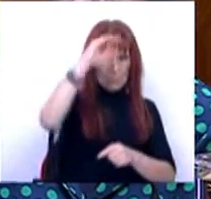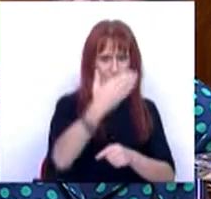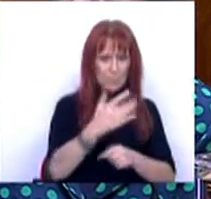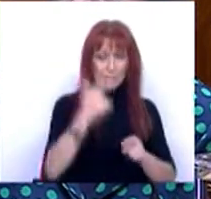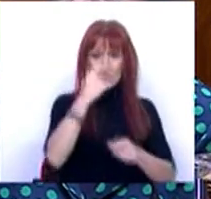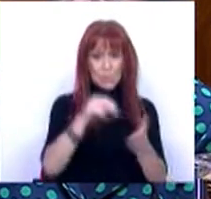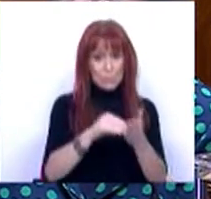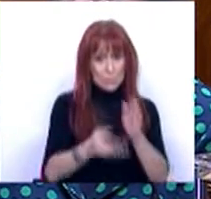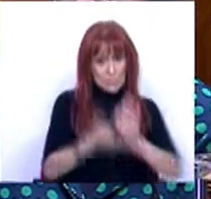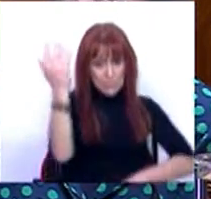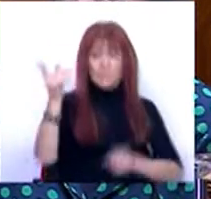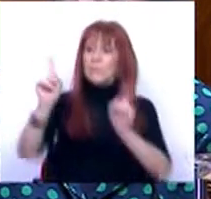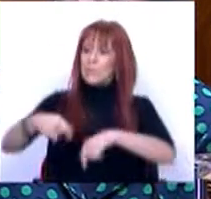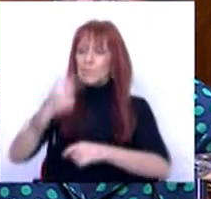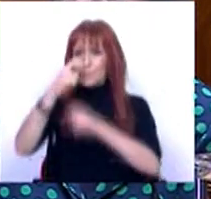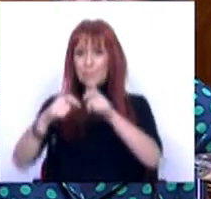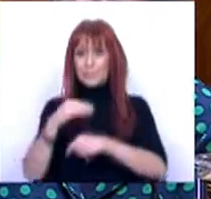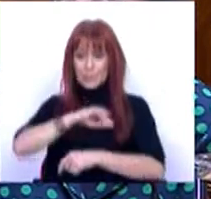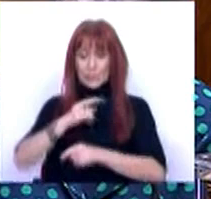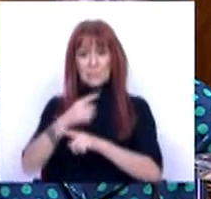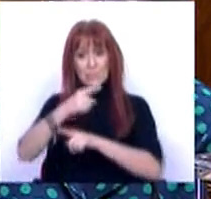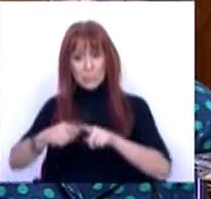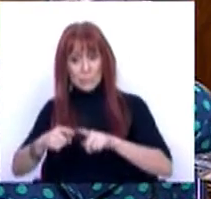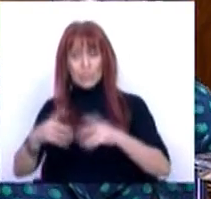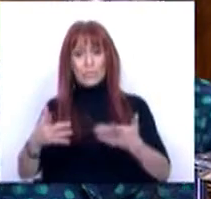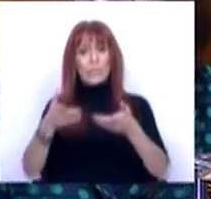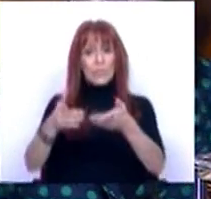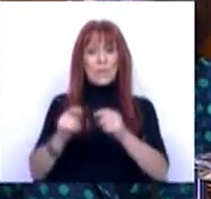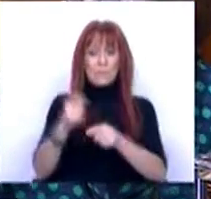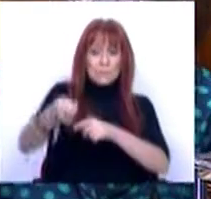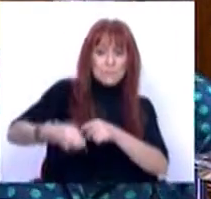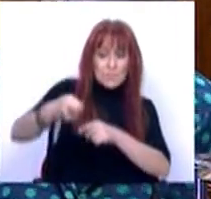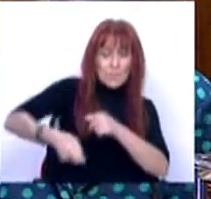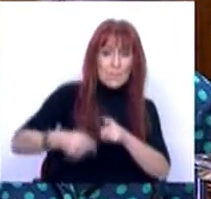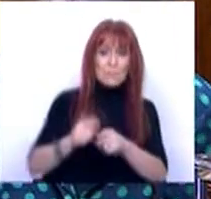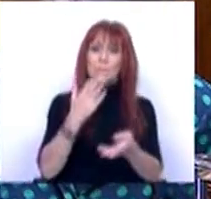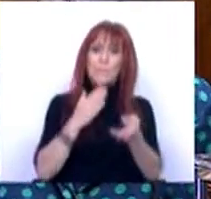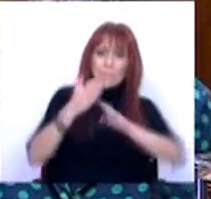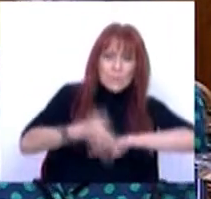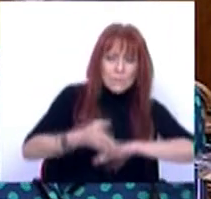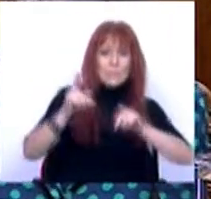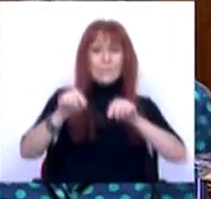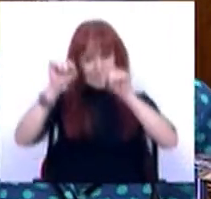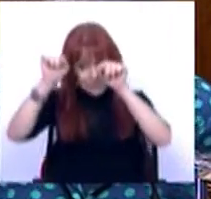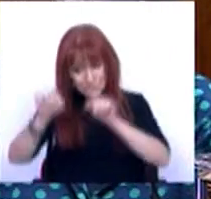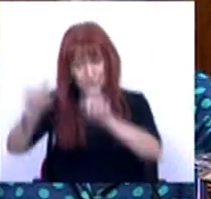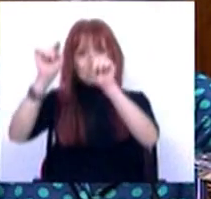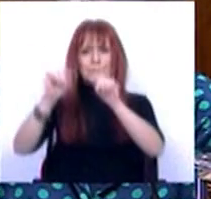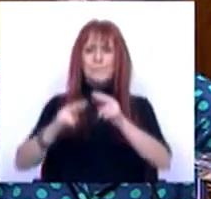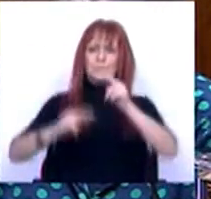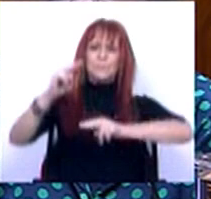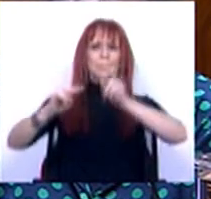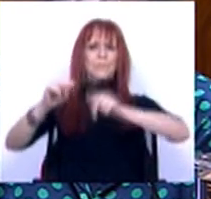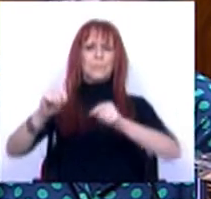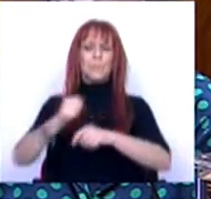população mais carenciada, mas também para a população de rendimentos intermédios, para no arrendamento acessível e também aí a